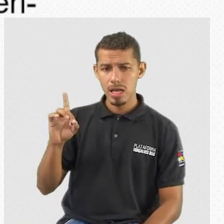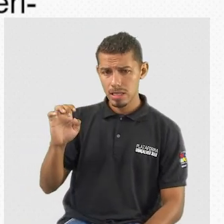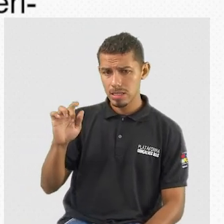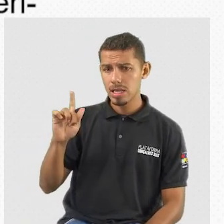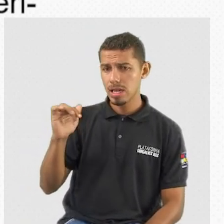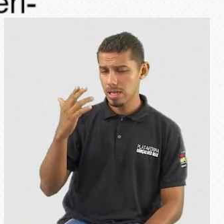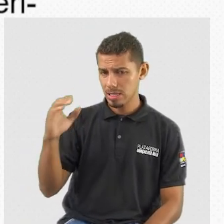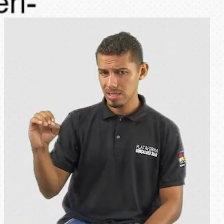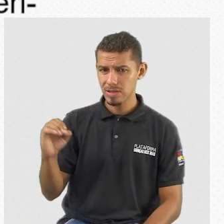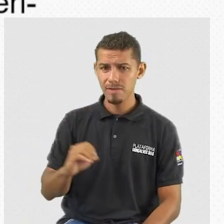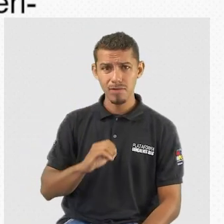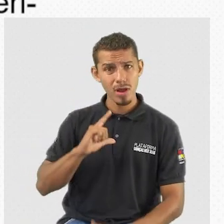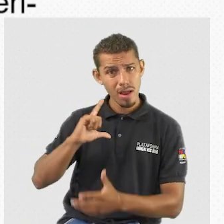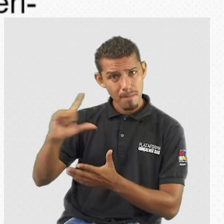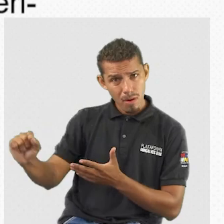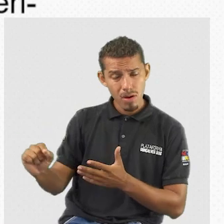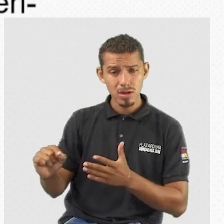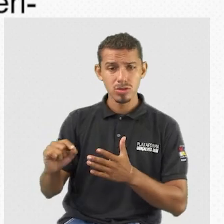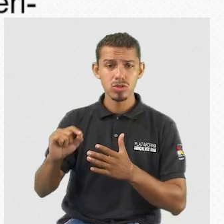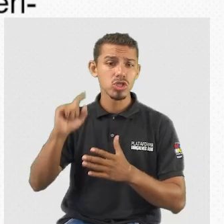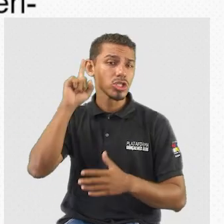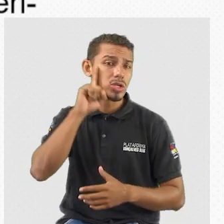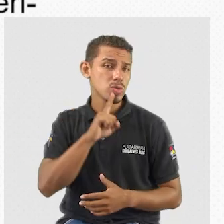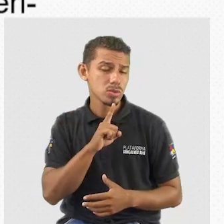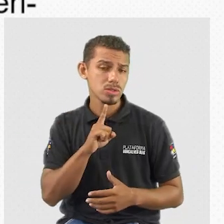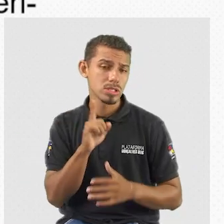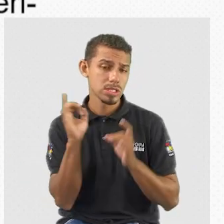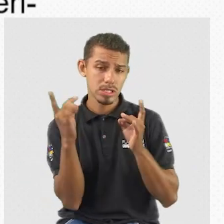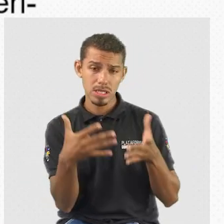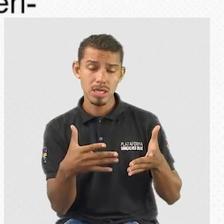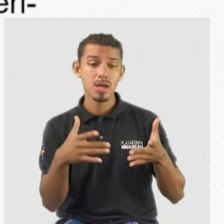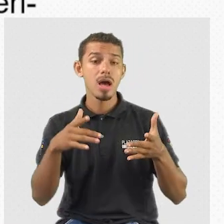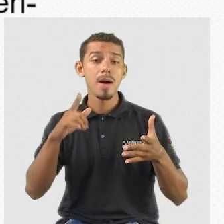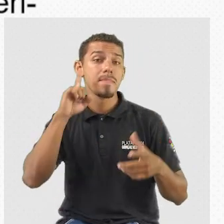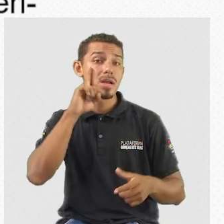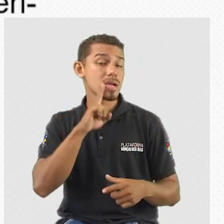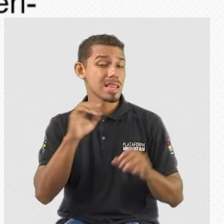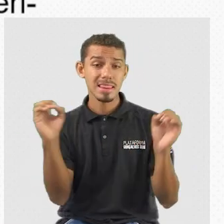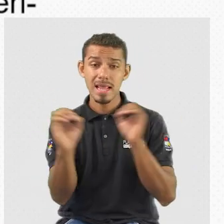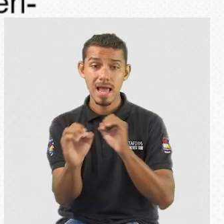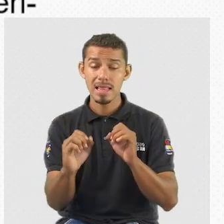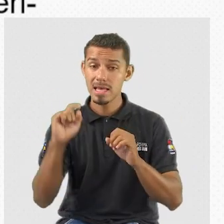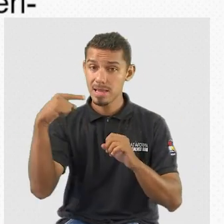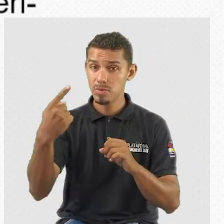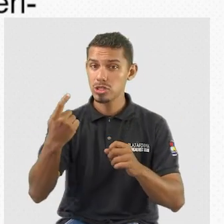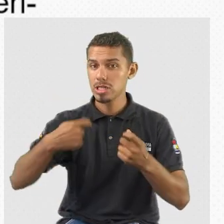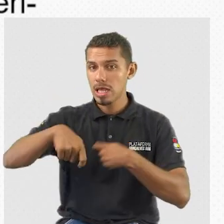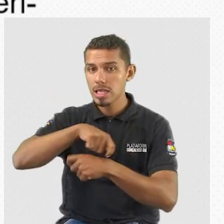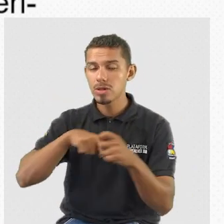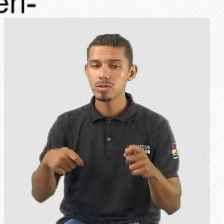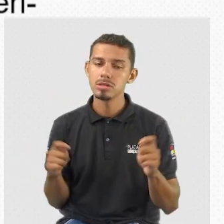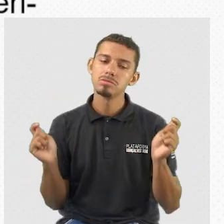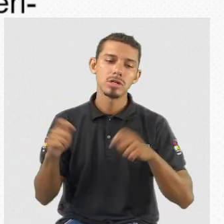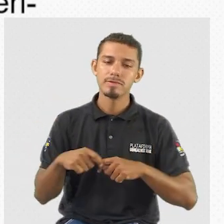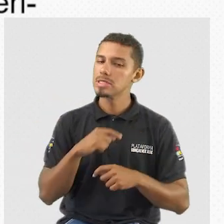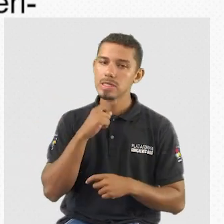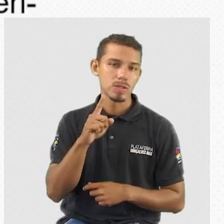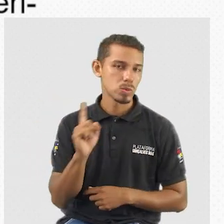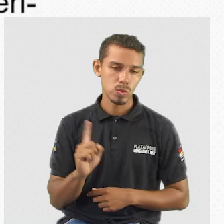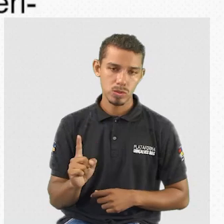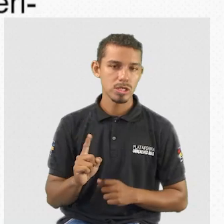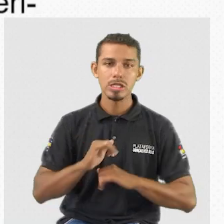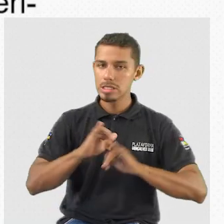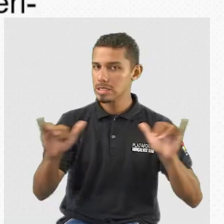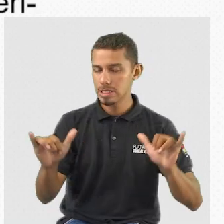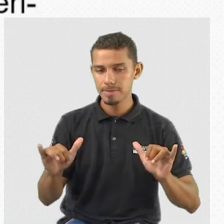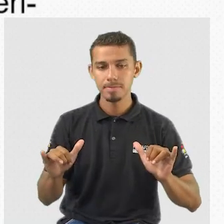suíça foi embora dos Estados Unidos, deixando os americanos sem nada após as negociações. Muito provavelmente não foi isso que ele quis